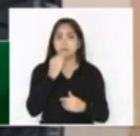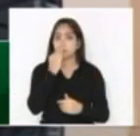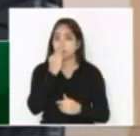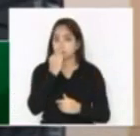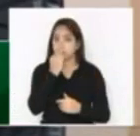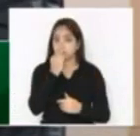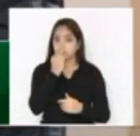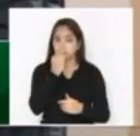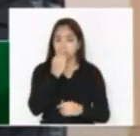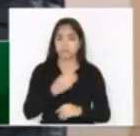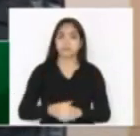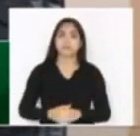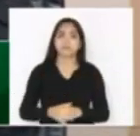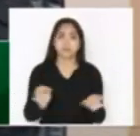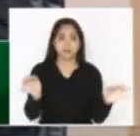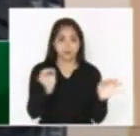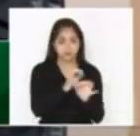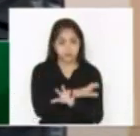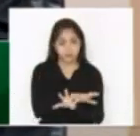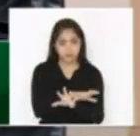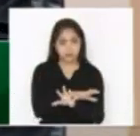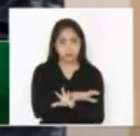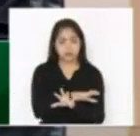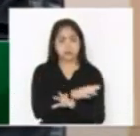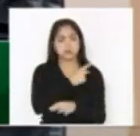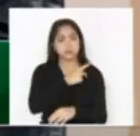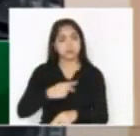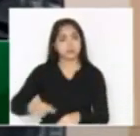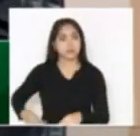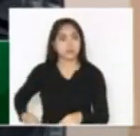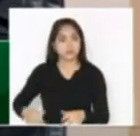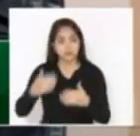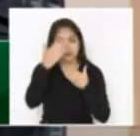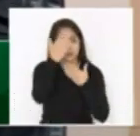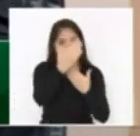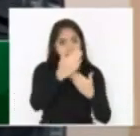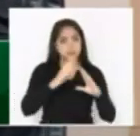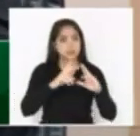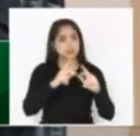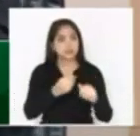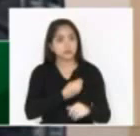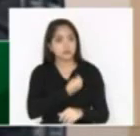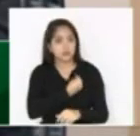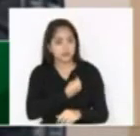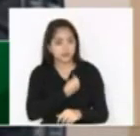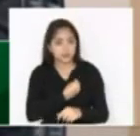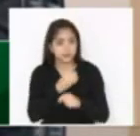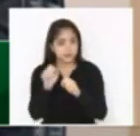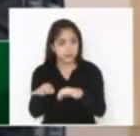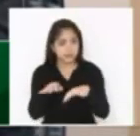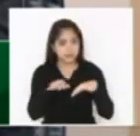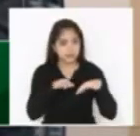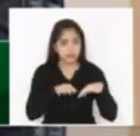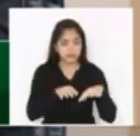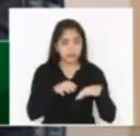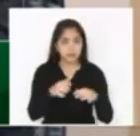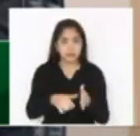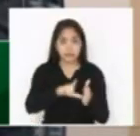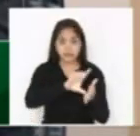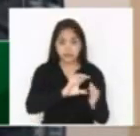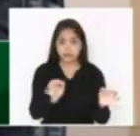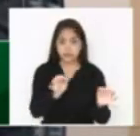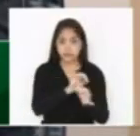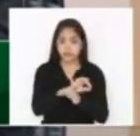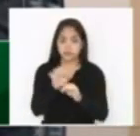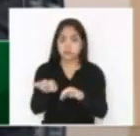Sopelsa. Finalizando, o senhor presidente agradeceu a todos pela presença e, antes de encerrar a